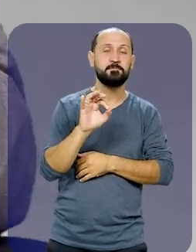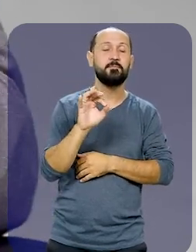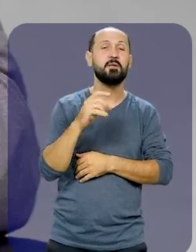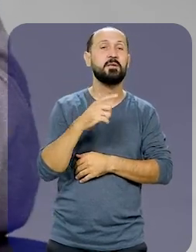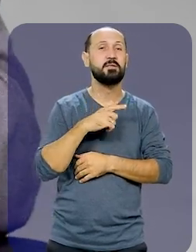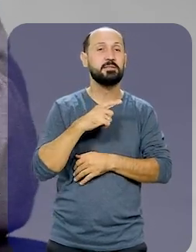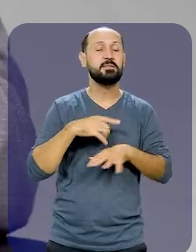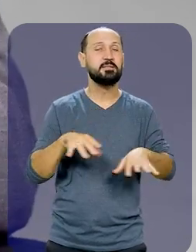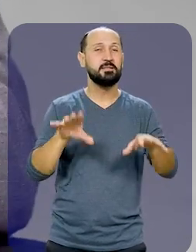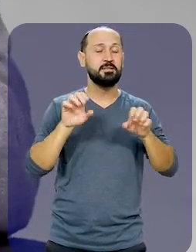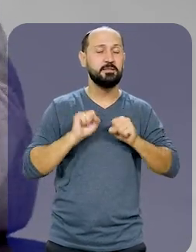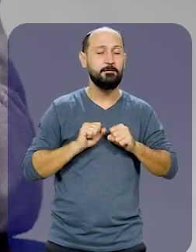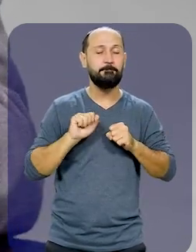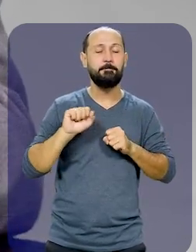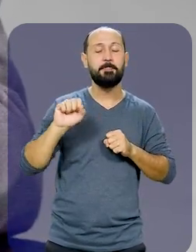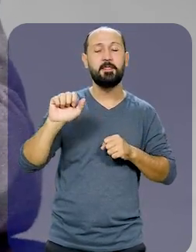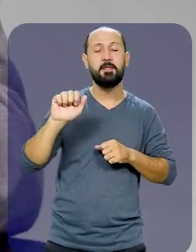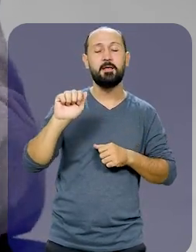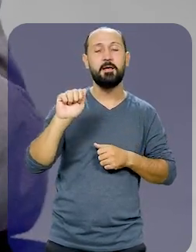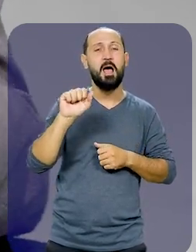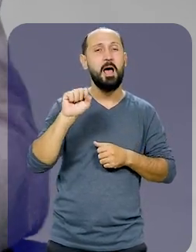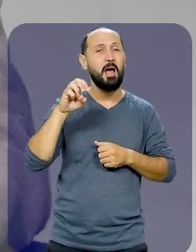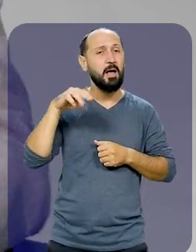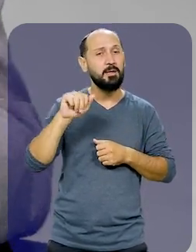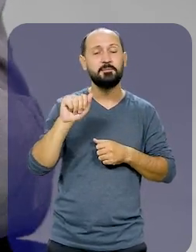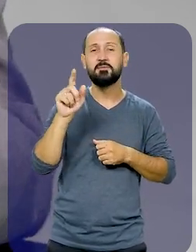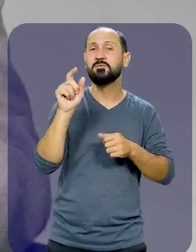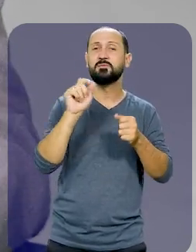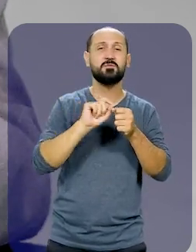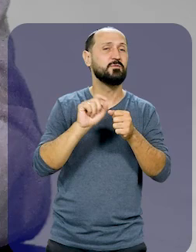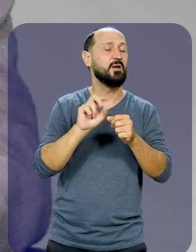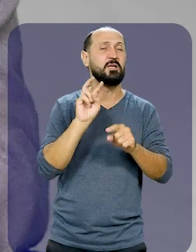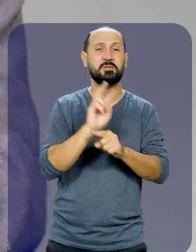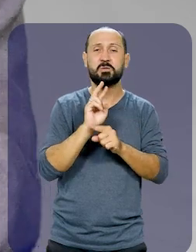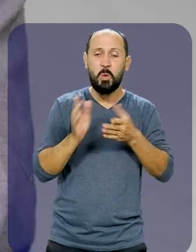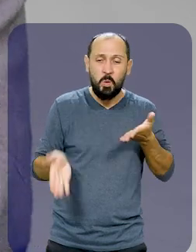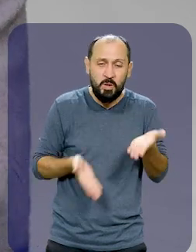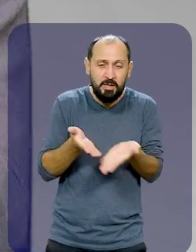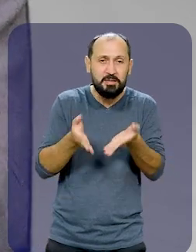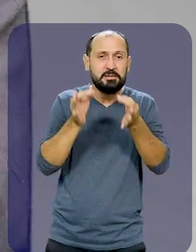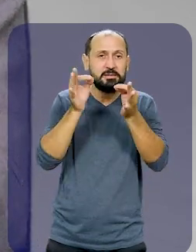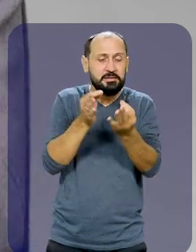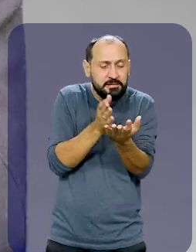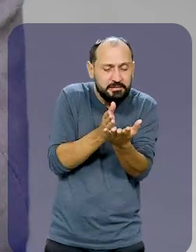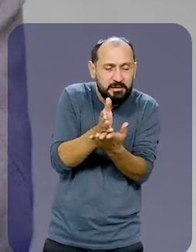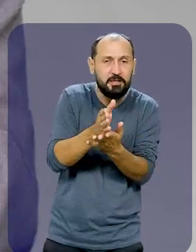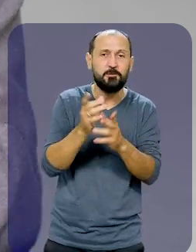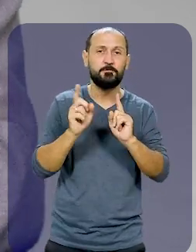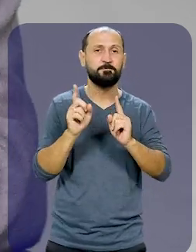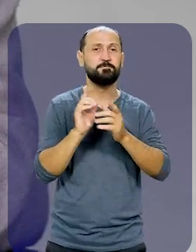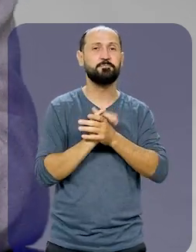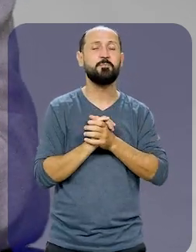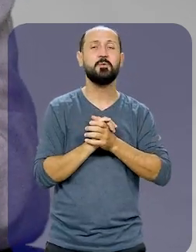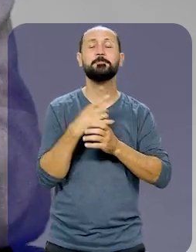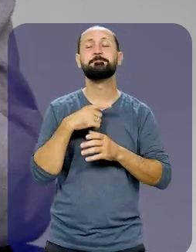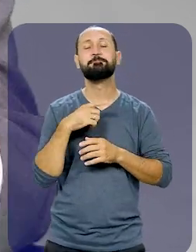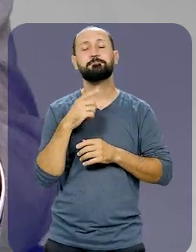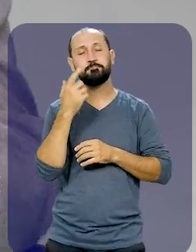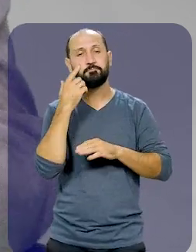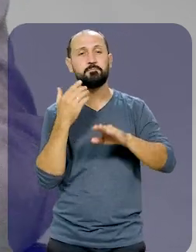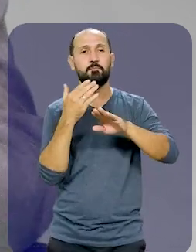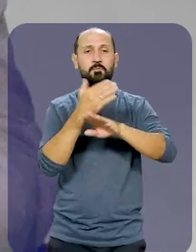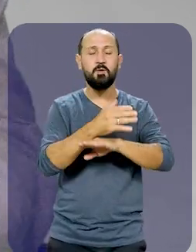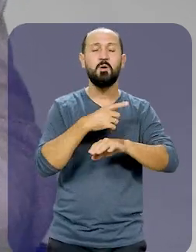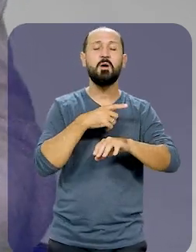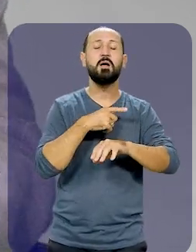dos portadores de asma e de bronquite, não fazem o tratamento correto. Verdade. Então, eles procuram